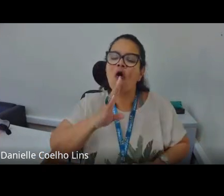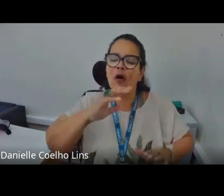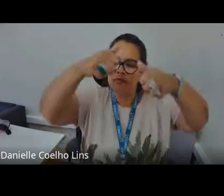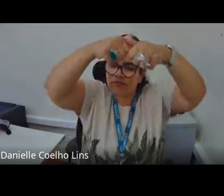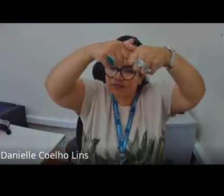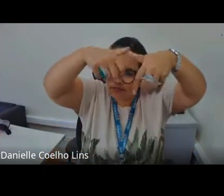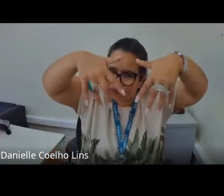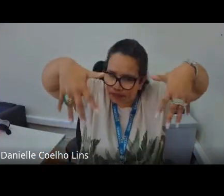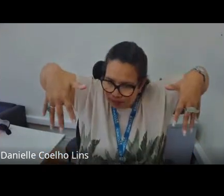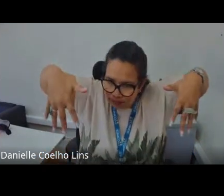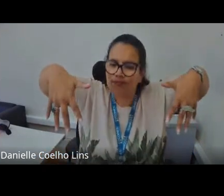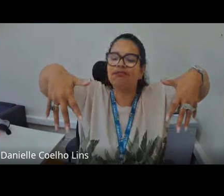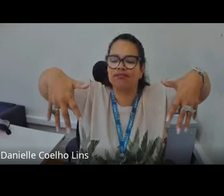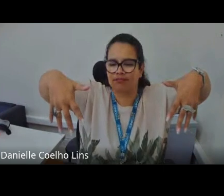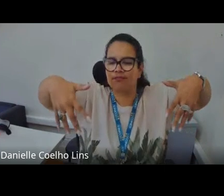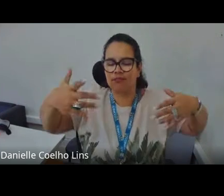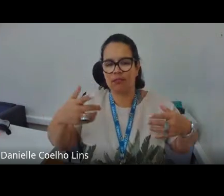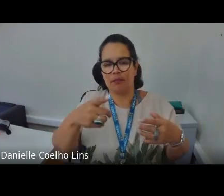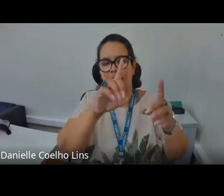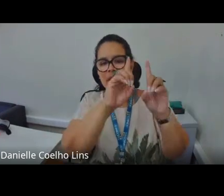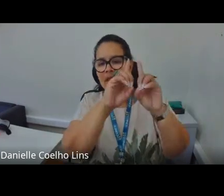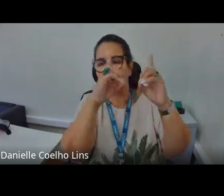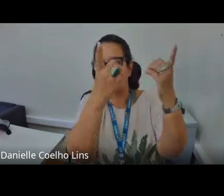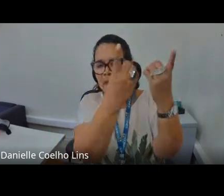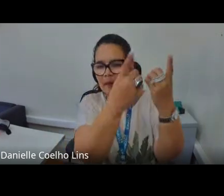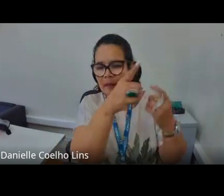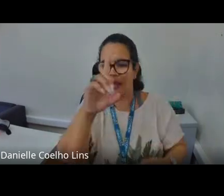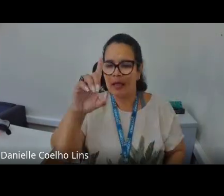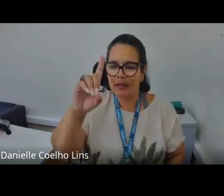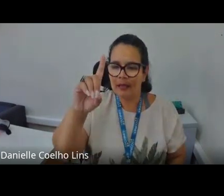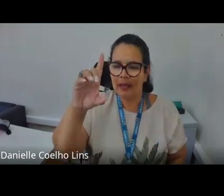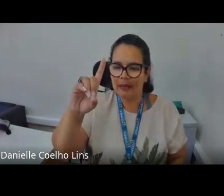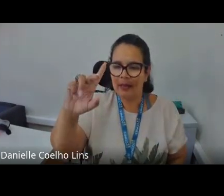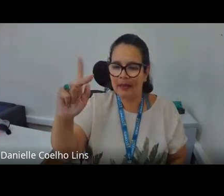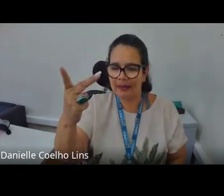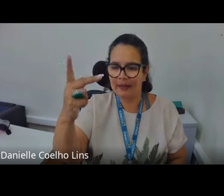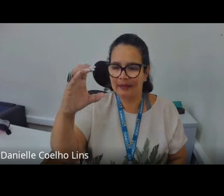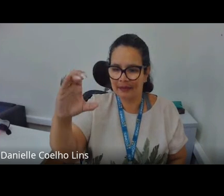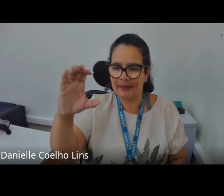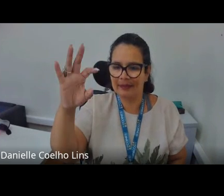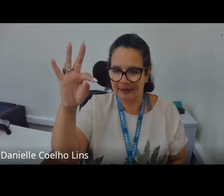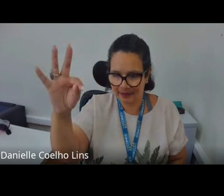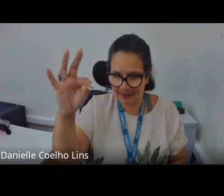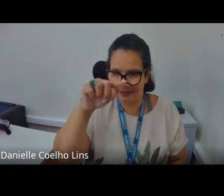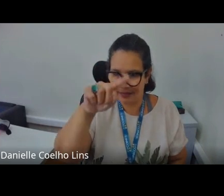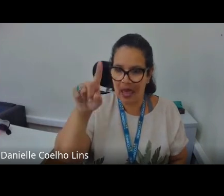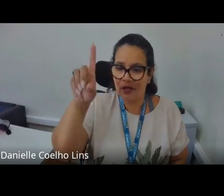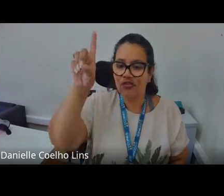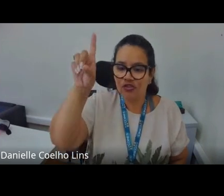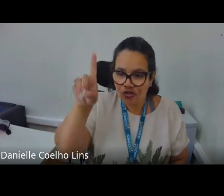Então, agora eu vou apresentar para vocês o cronograma do departamento DDH-CT.